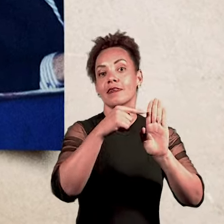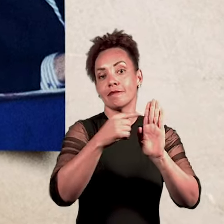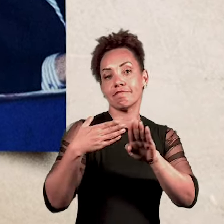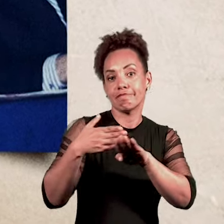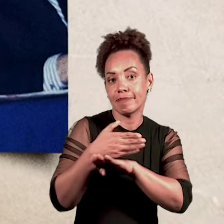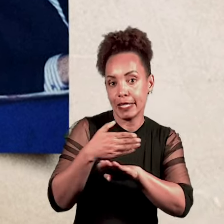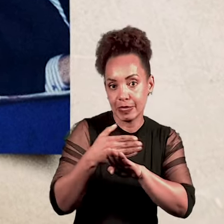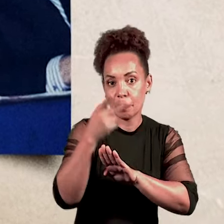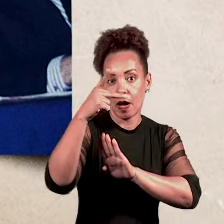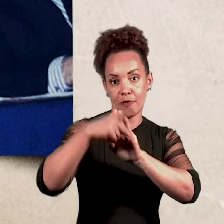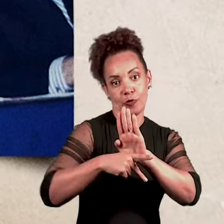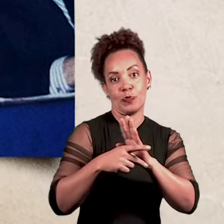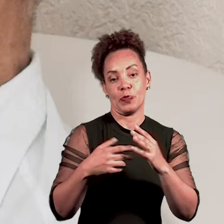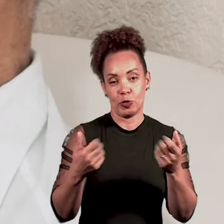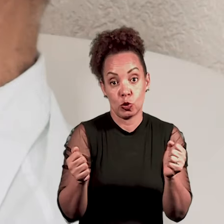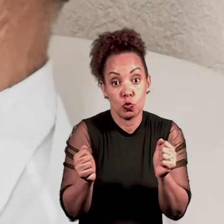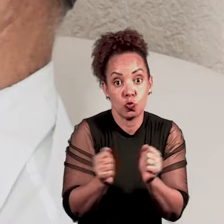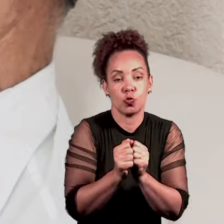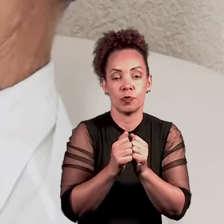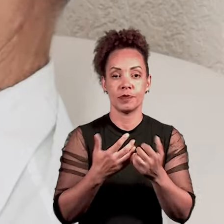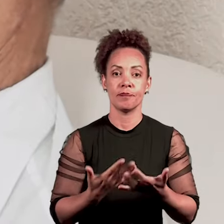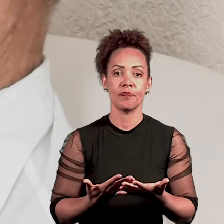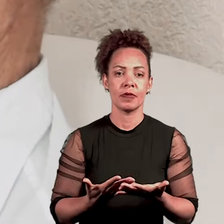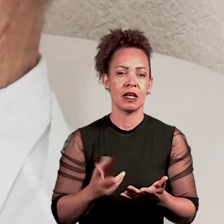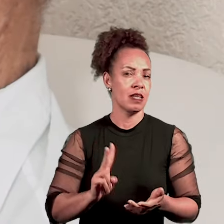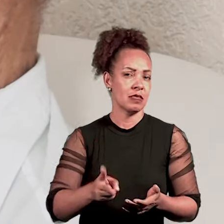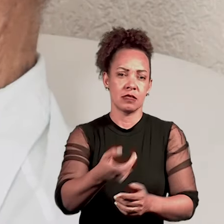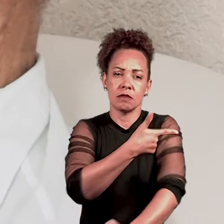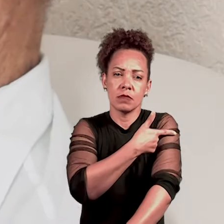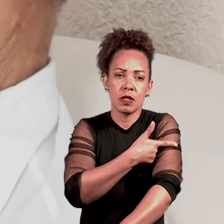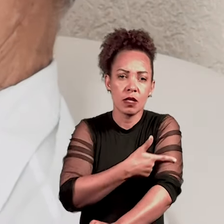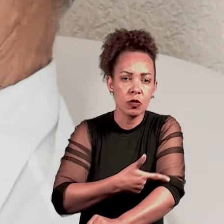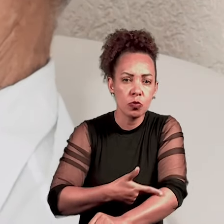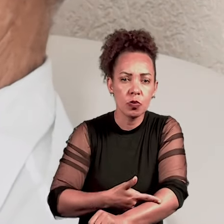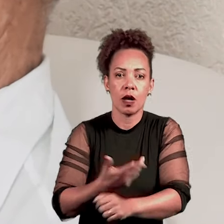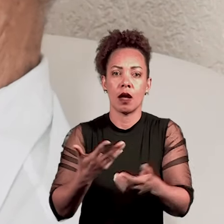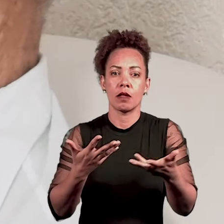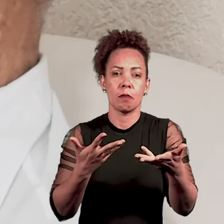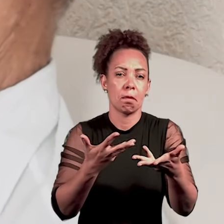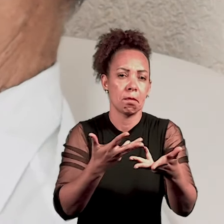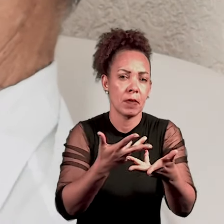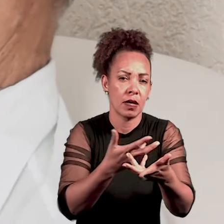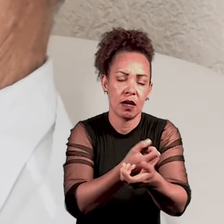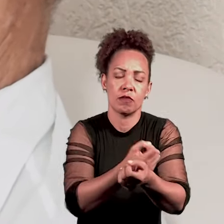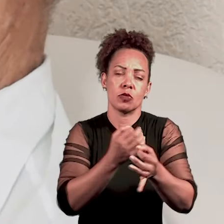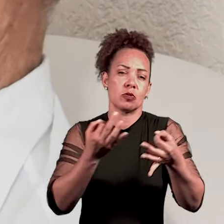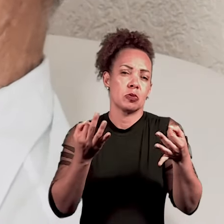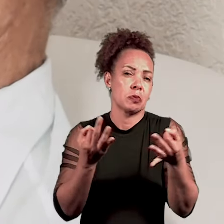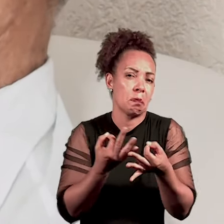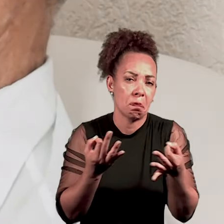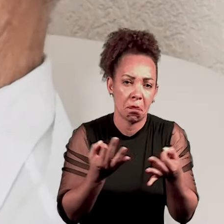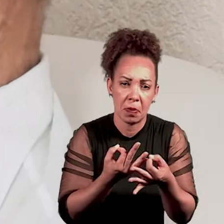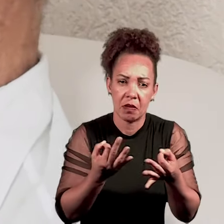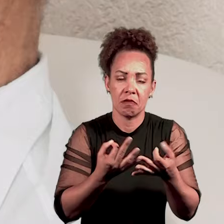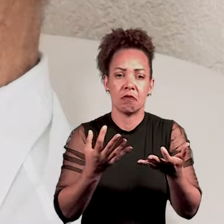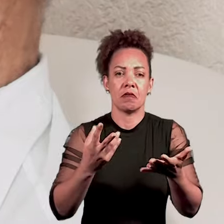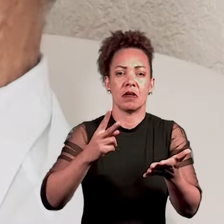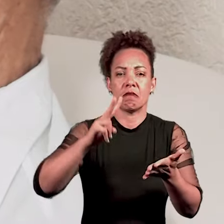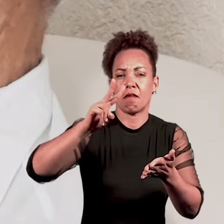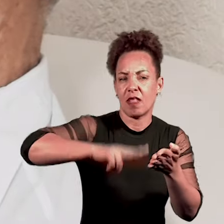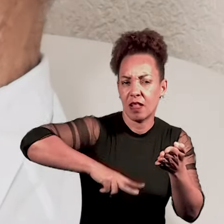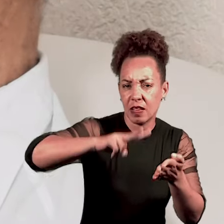participação no projeto. Um fidalgo, gentil, cortês,